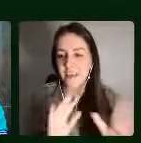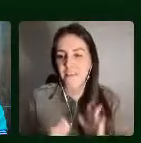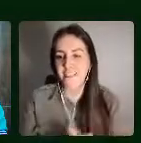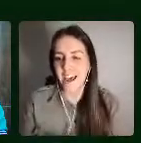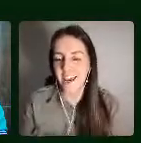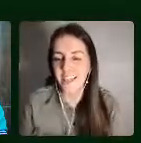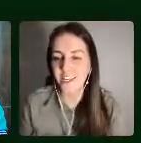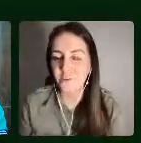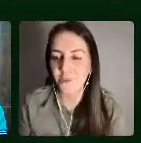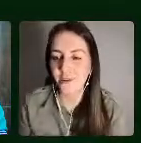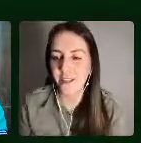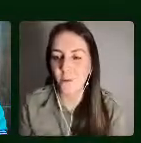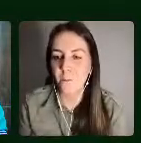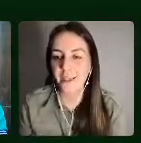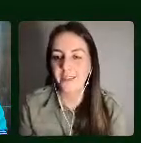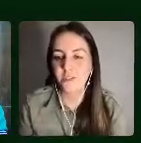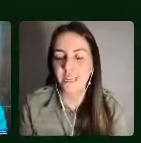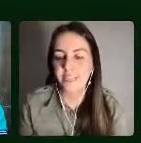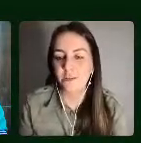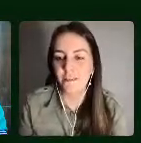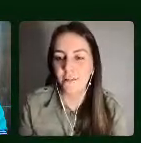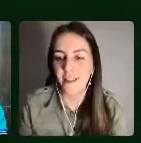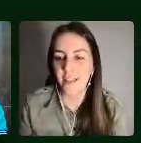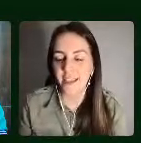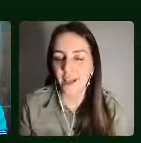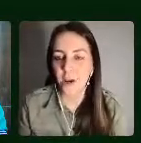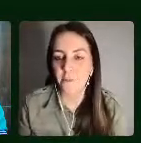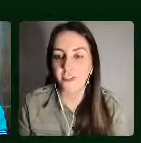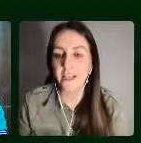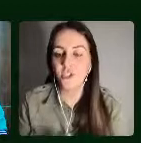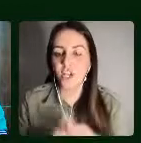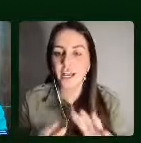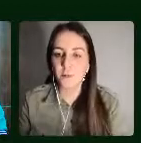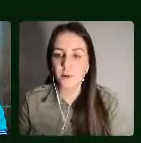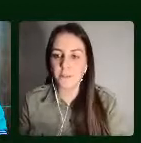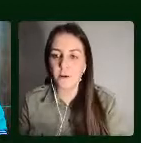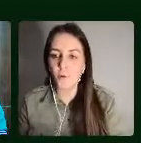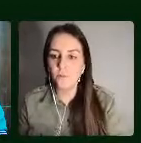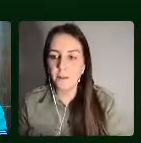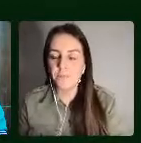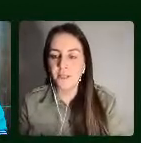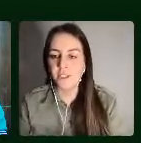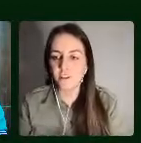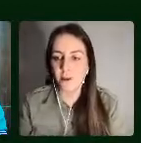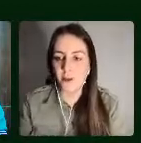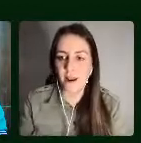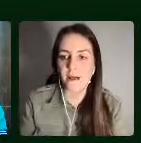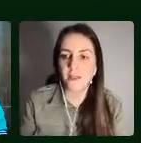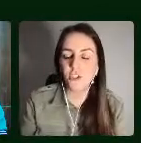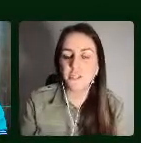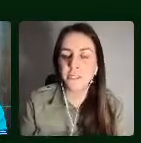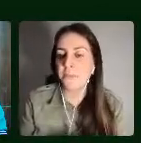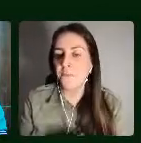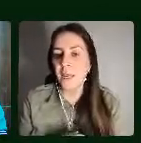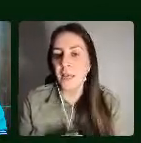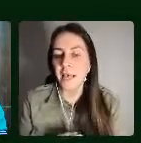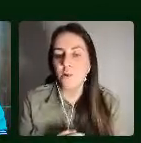só para eles revezarem ali, o pessoal que está acompanhando. Então, a Val vai entrar aqui agora para a gente. Já respondo essa pergunta, deixa a Val entrar